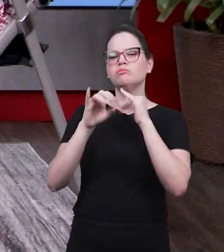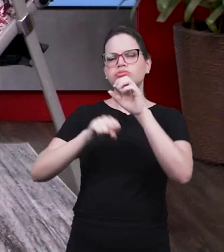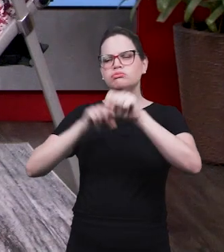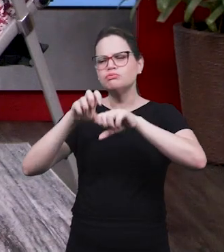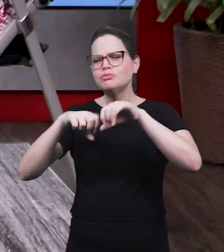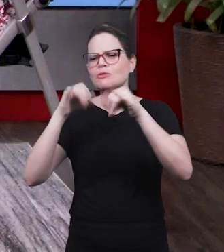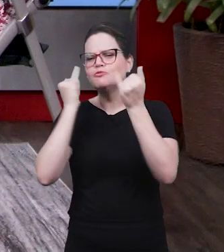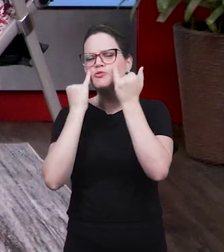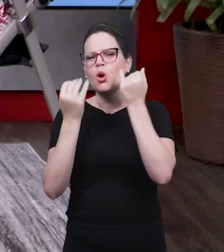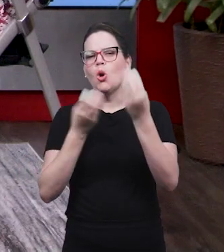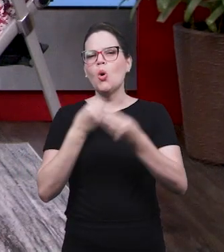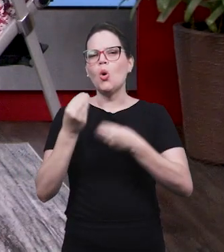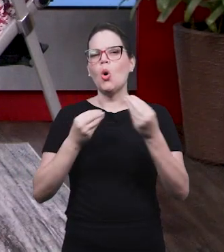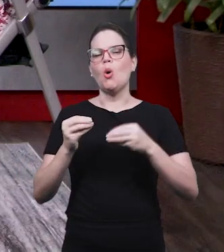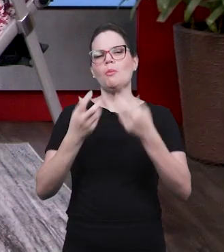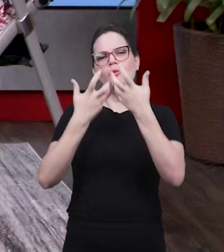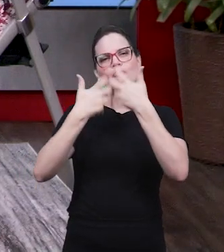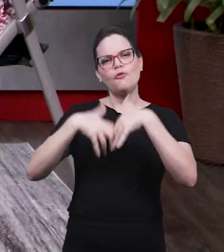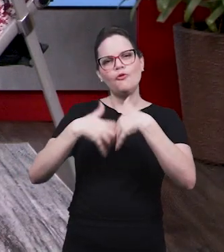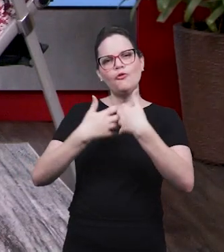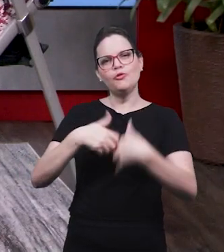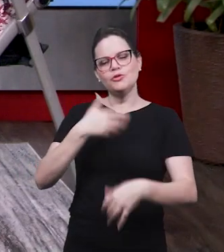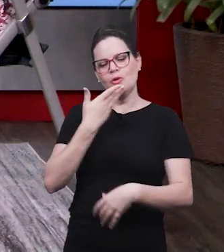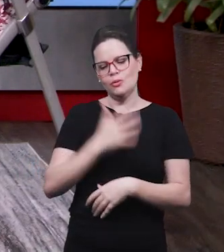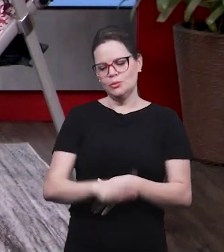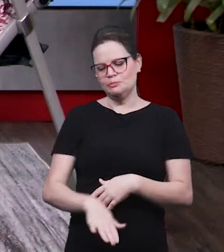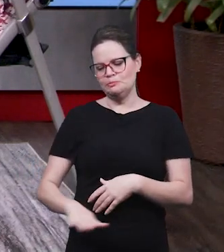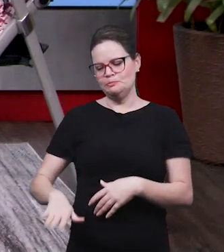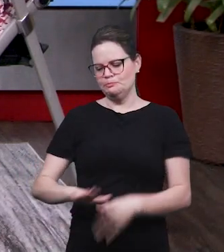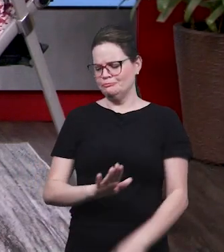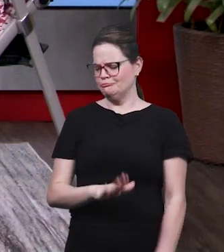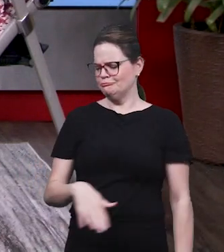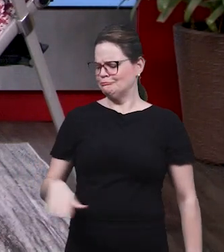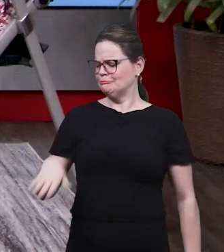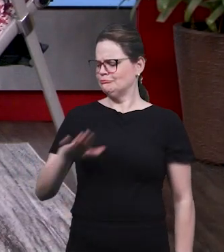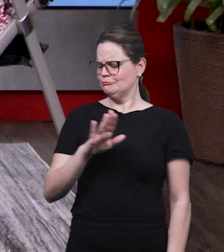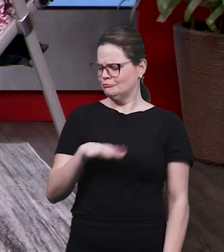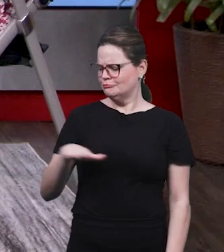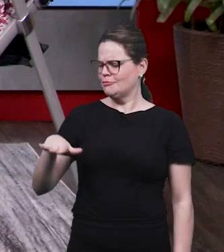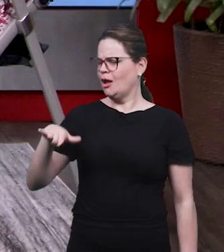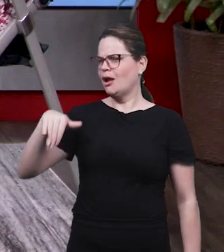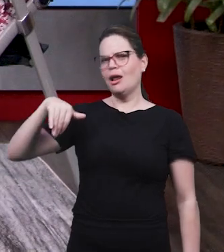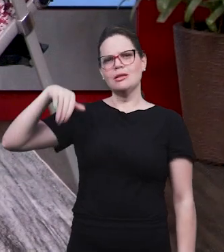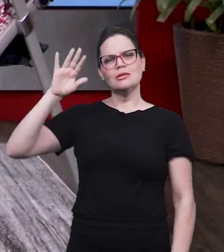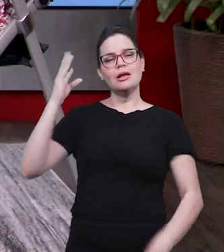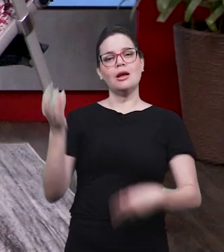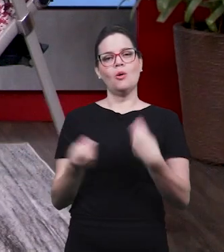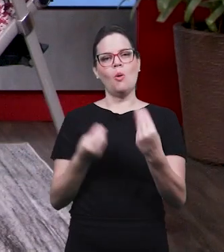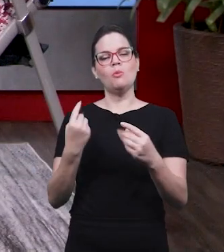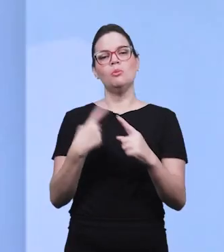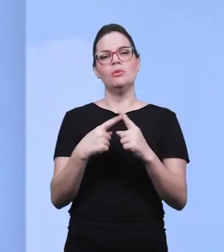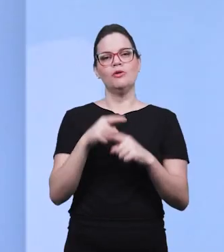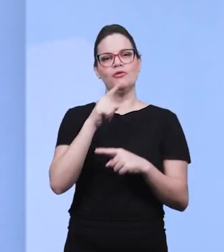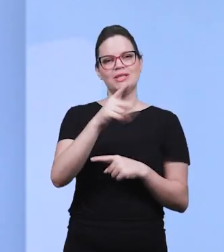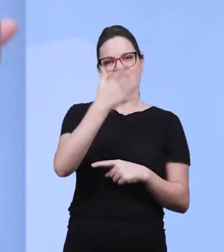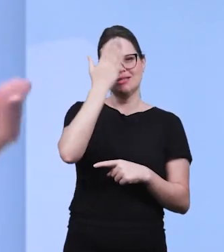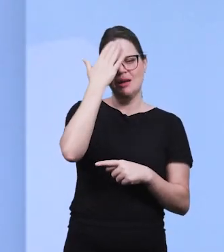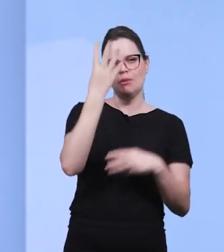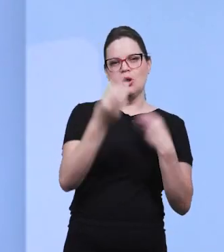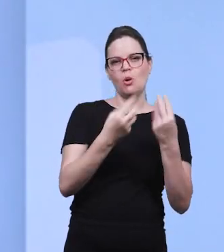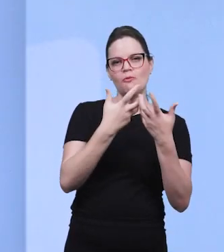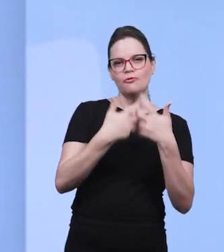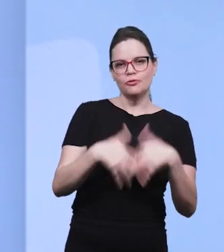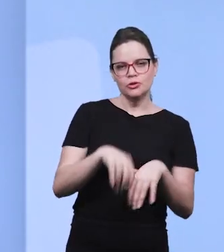infantil, para saberem o que acontece em cada fase do desenvolvimento, para conseguirem observar aquela criança, perceber se tem